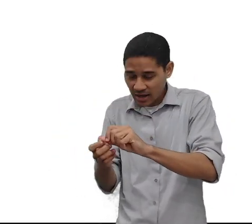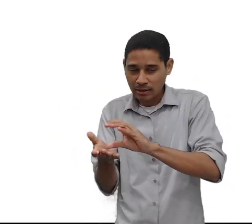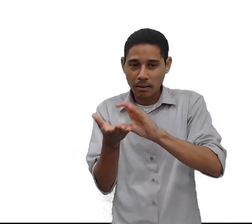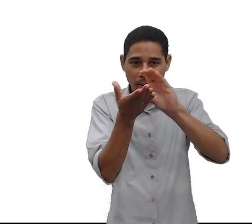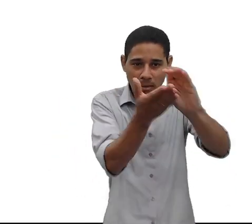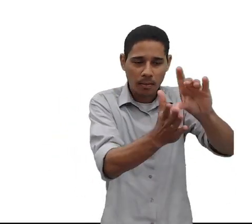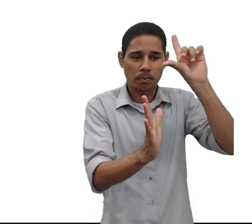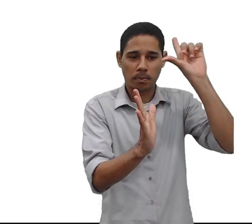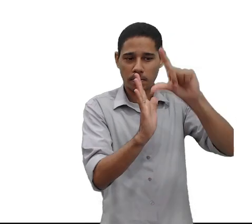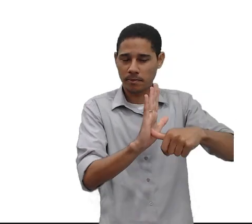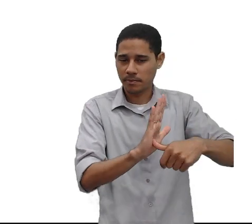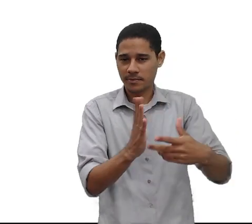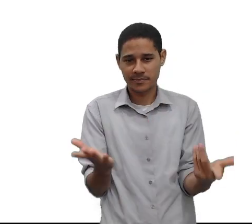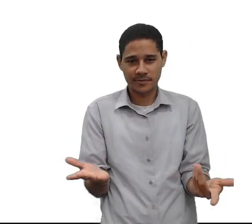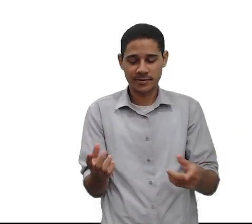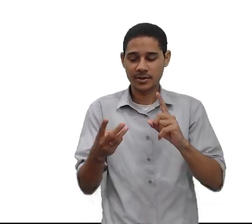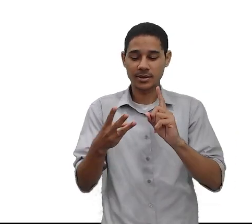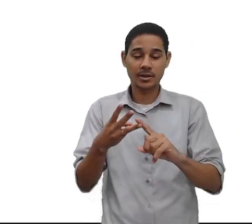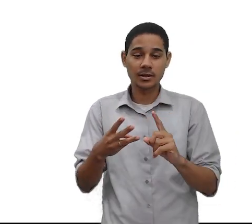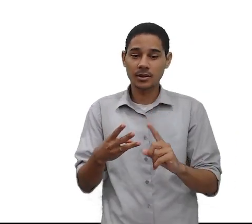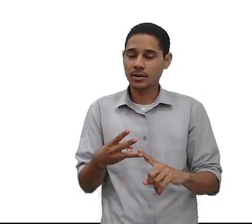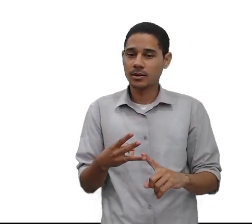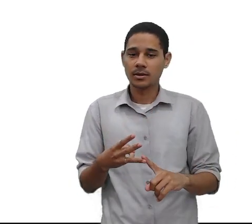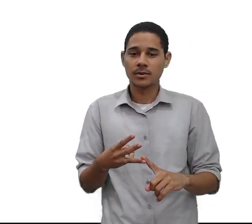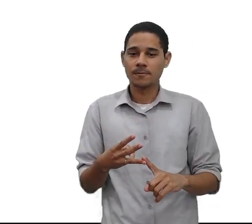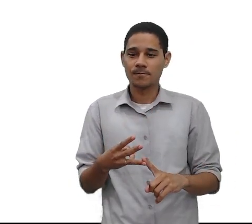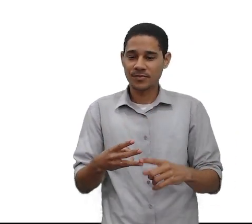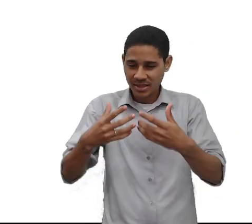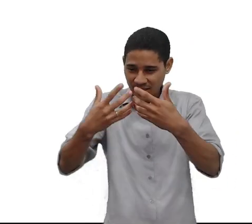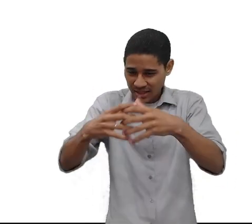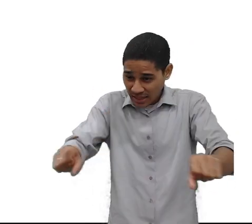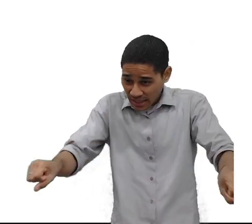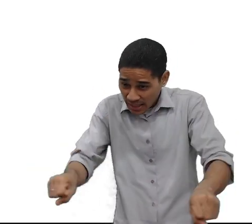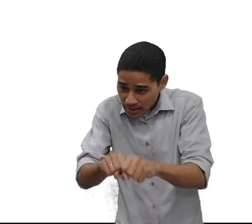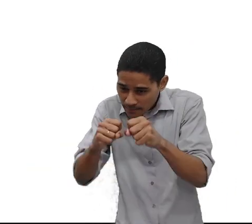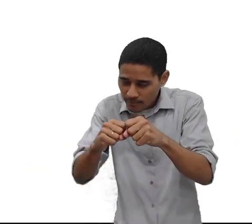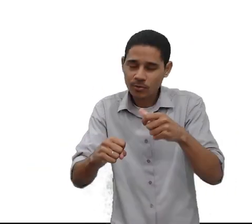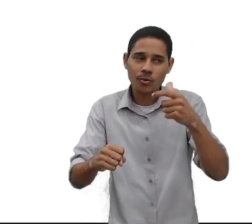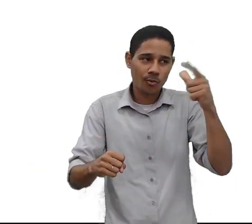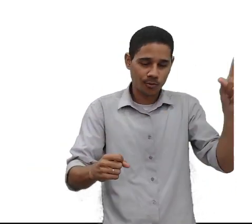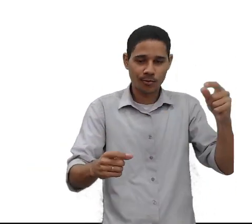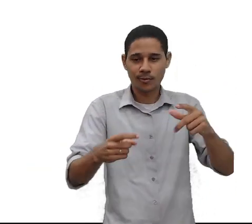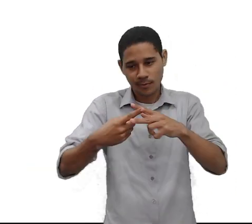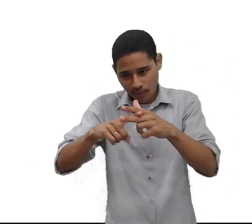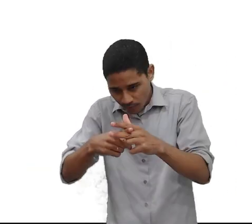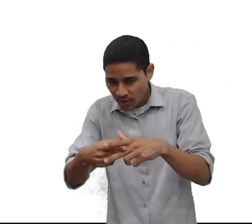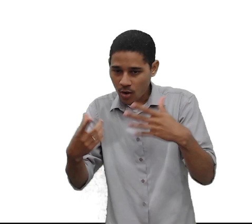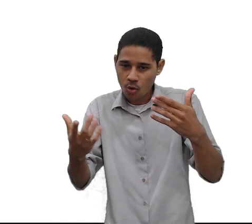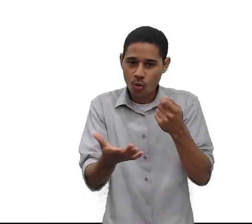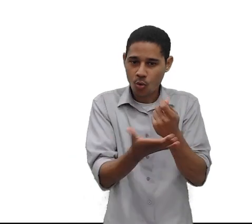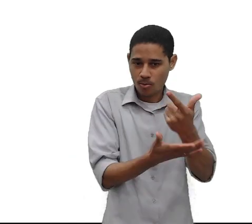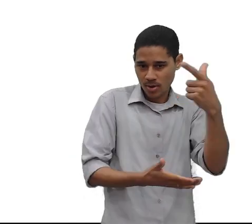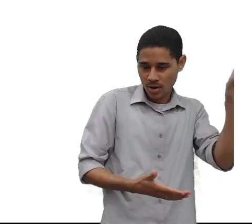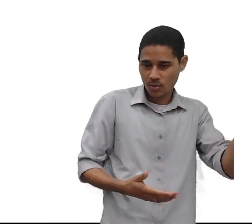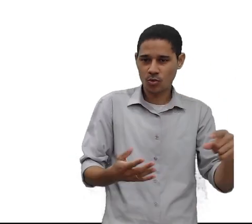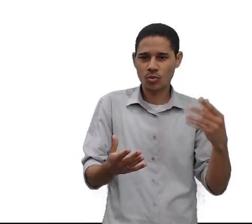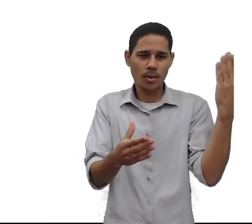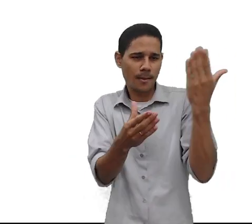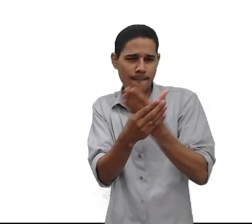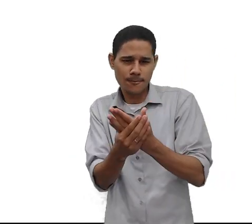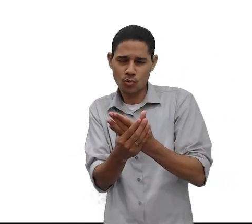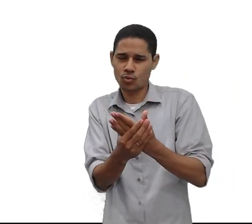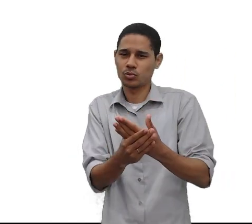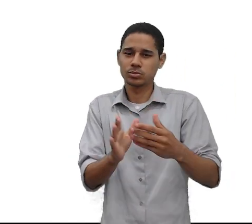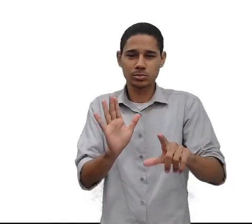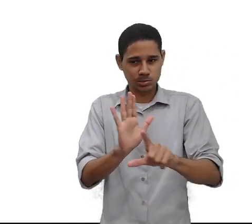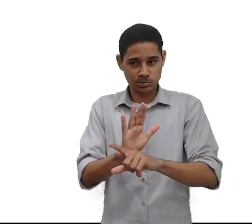serviços, reparação ou substituição de equipamentos danificados, multas e penalidades legais,